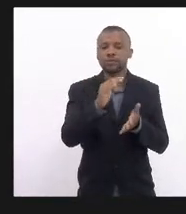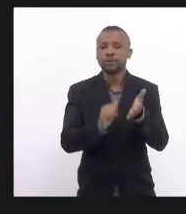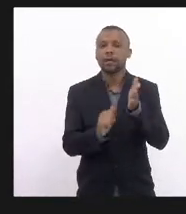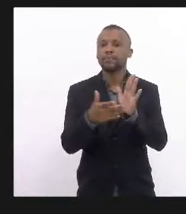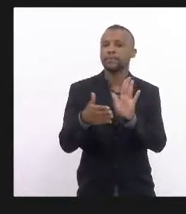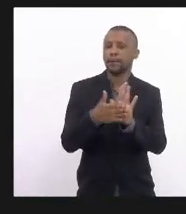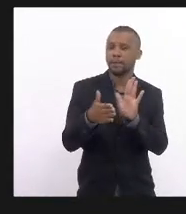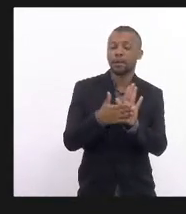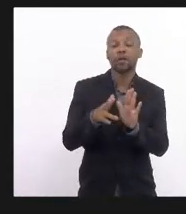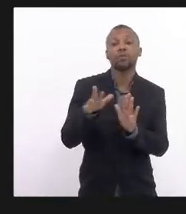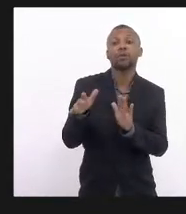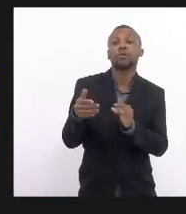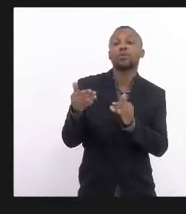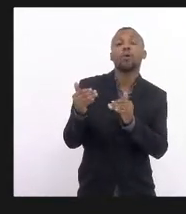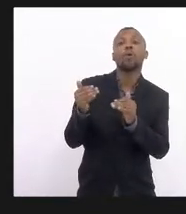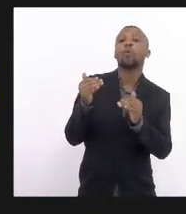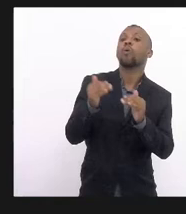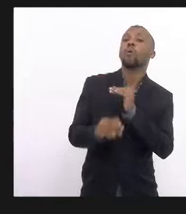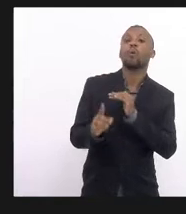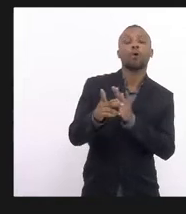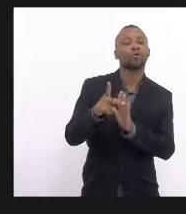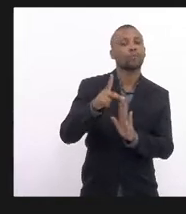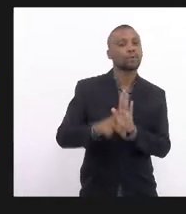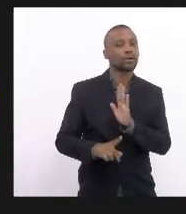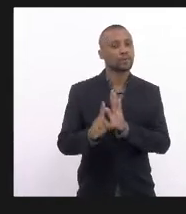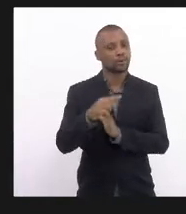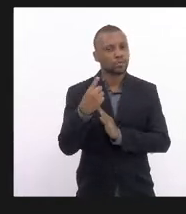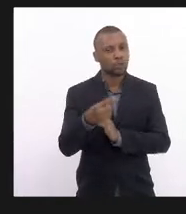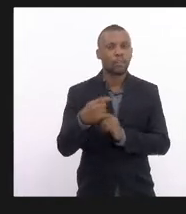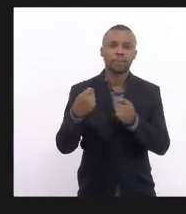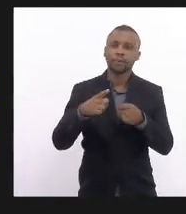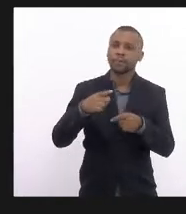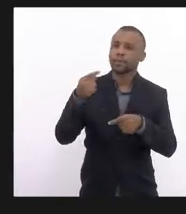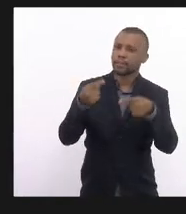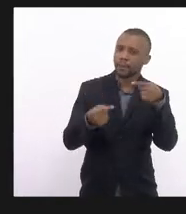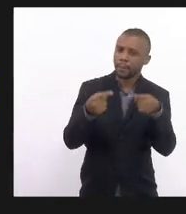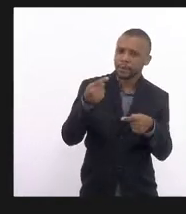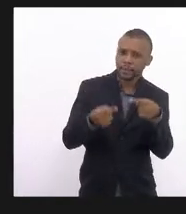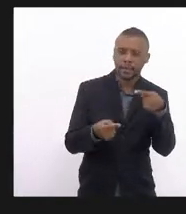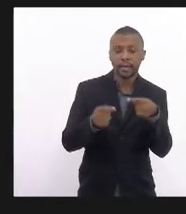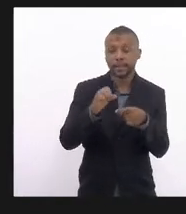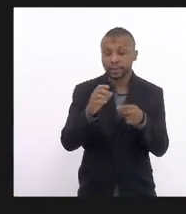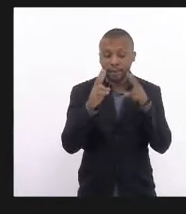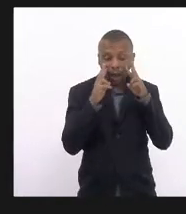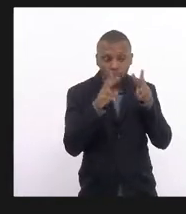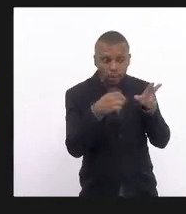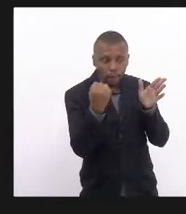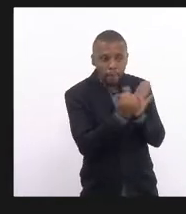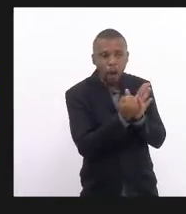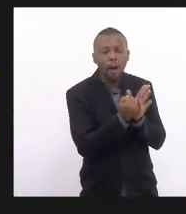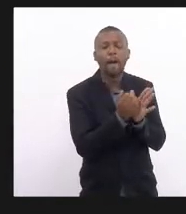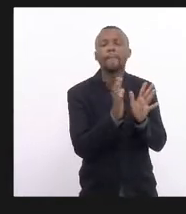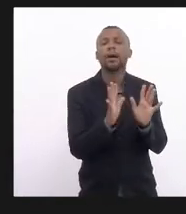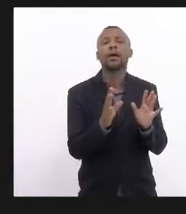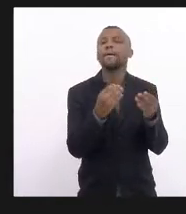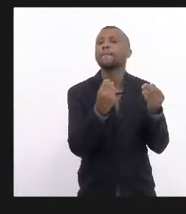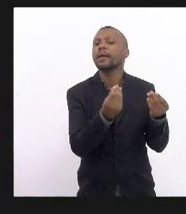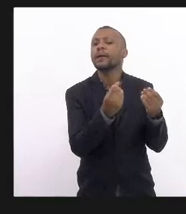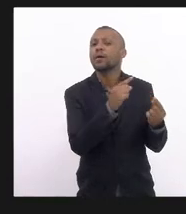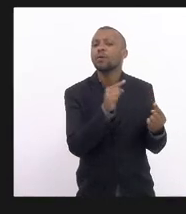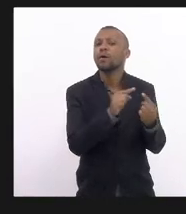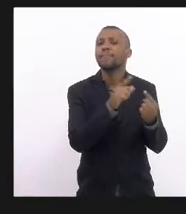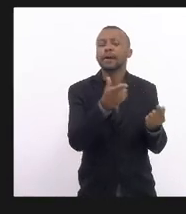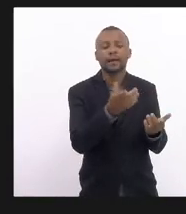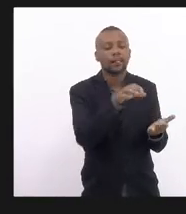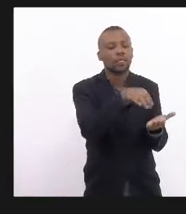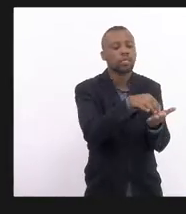que seja contrário ao projeto. Não, a gente tem que debater para ver o que pode ser feito de melhor. Se vai tombar, tombar para quê? Para ficar aquele elefante branco